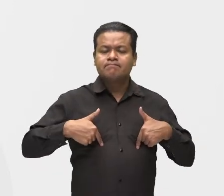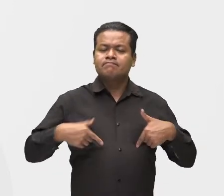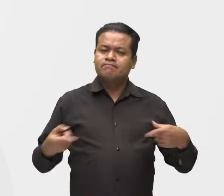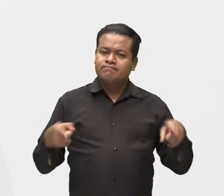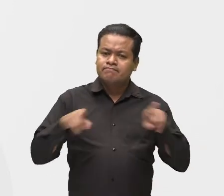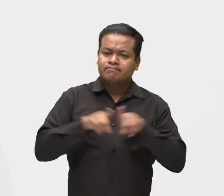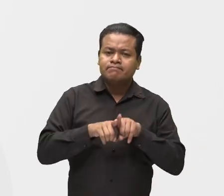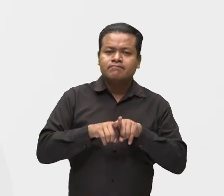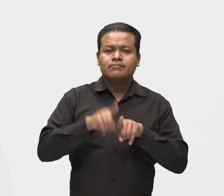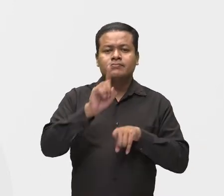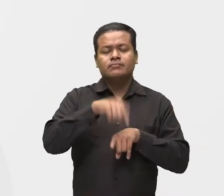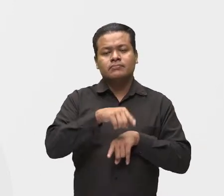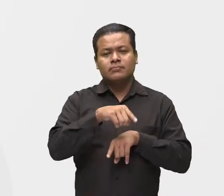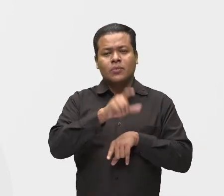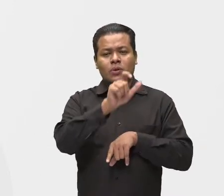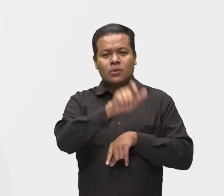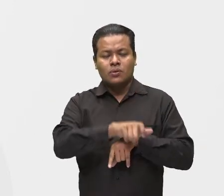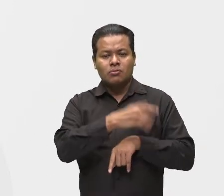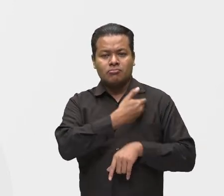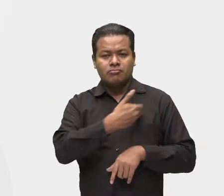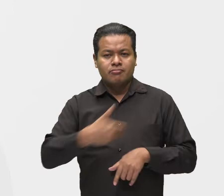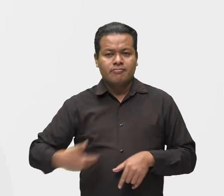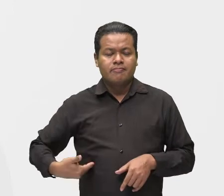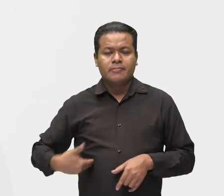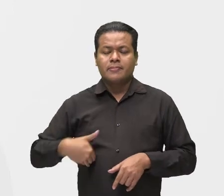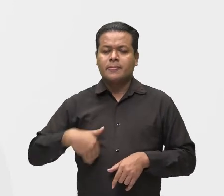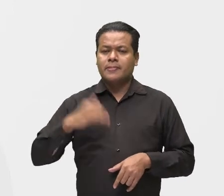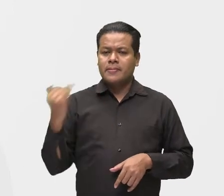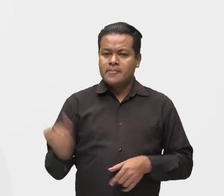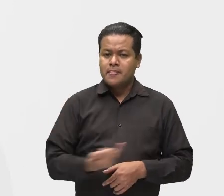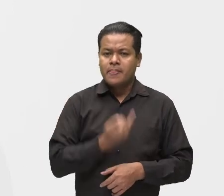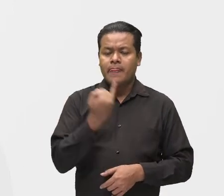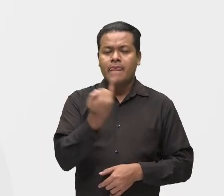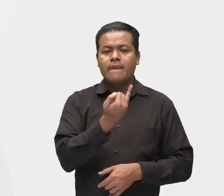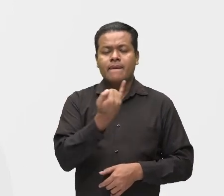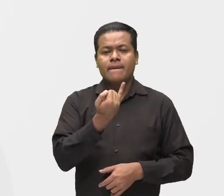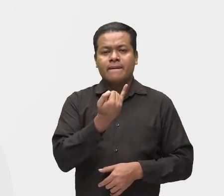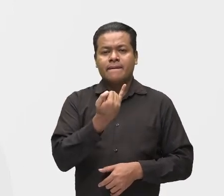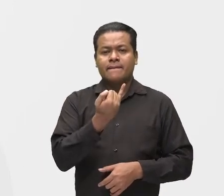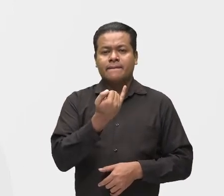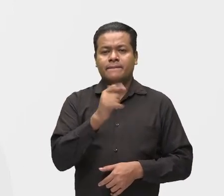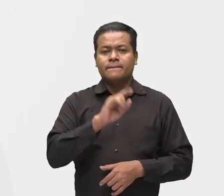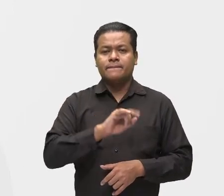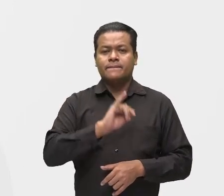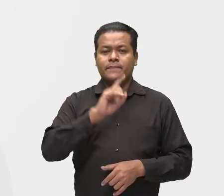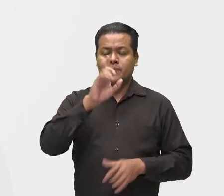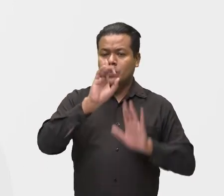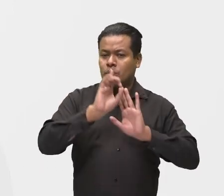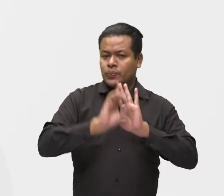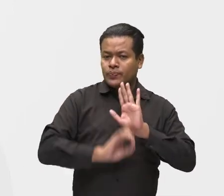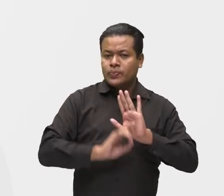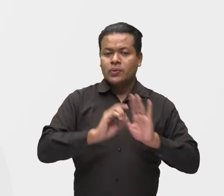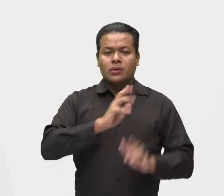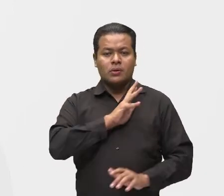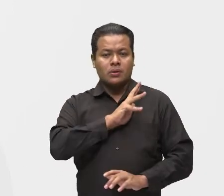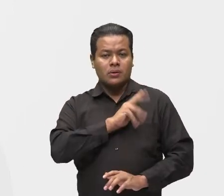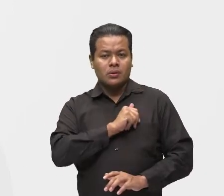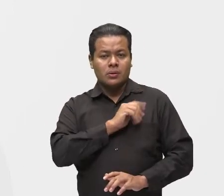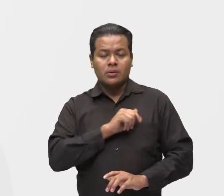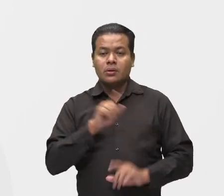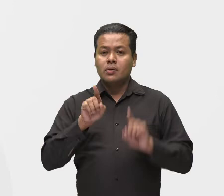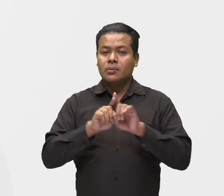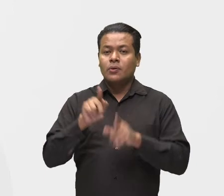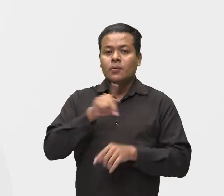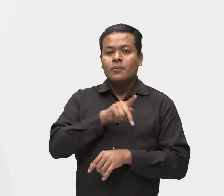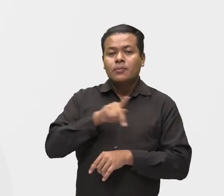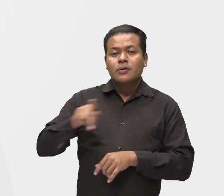o Yasser Arafat, que foi outro personagem muito importante ali dos direitos, né, da Palestina e tudo mais, e o presidente dos